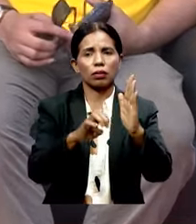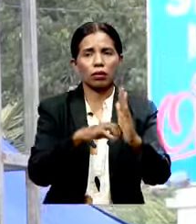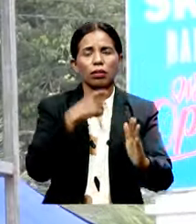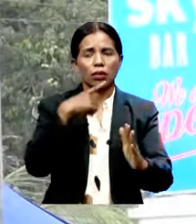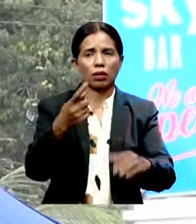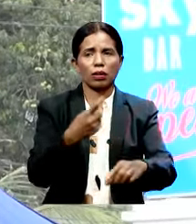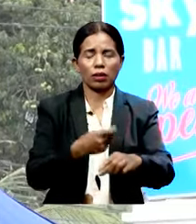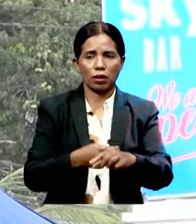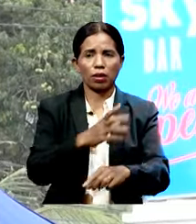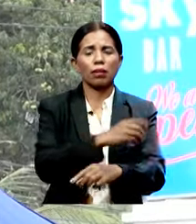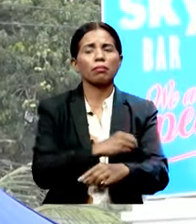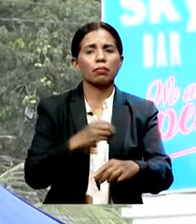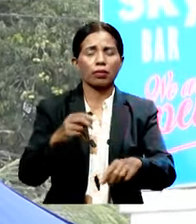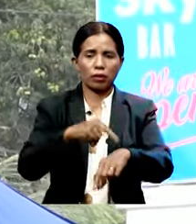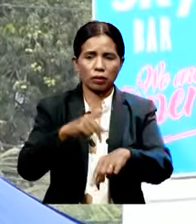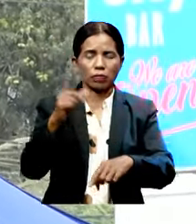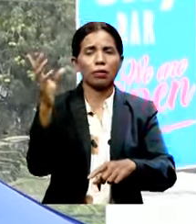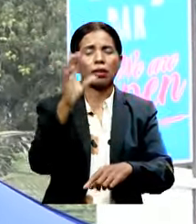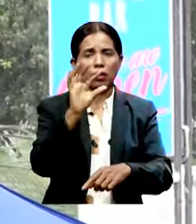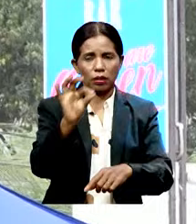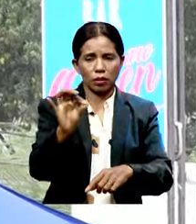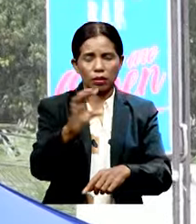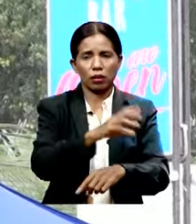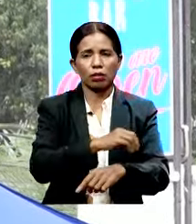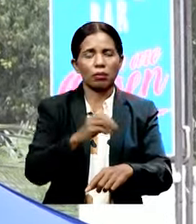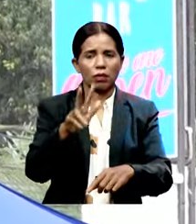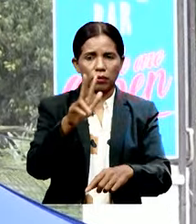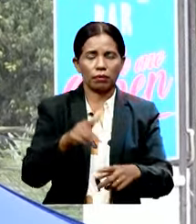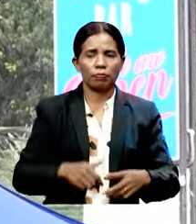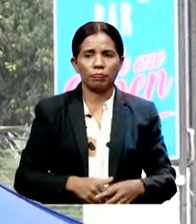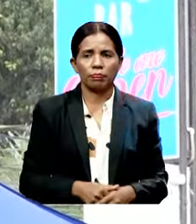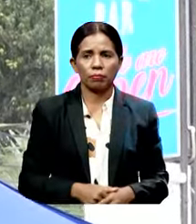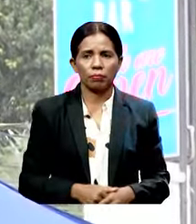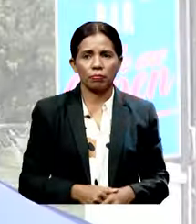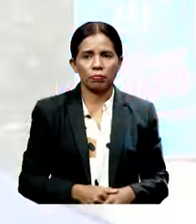âmbito lorong poupança nacional badalasia no campo digital badatolo. Timor,